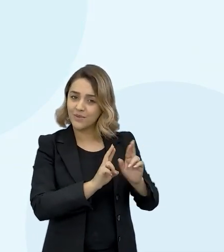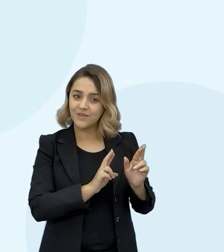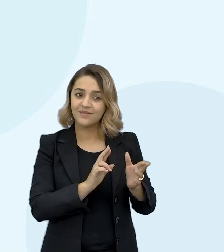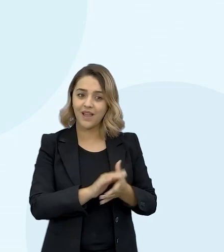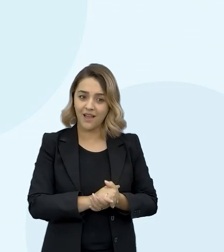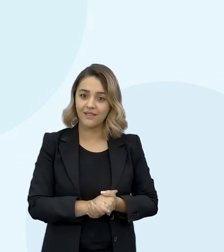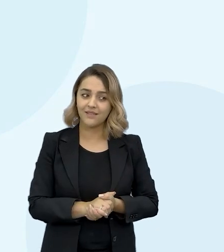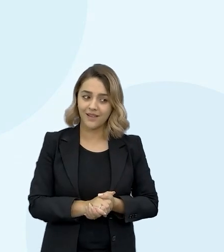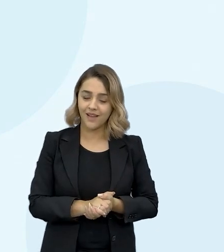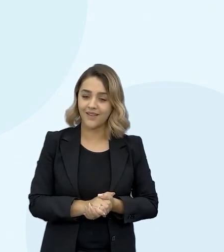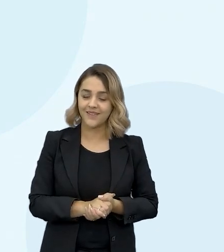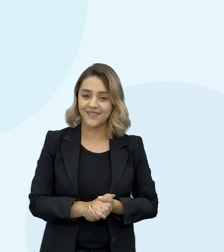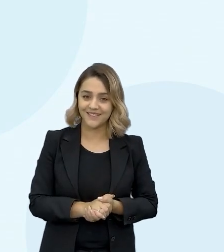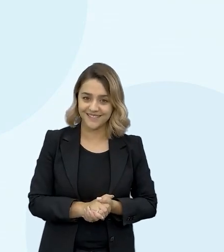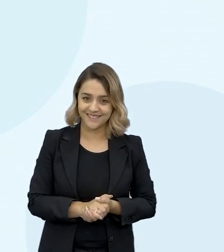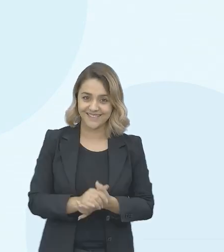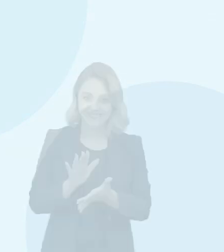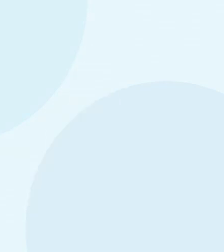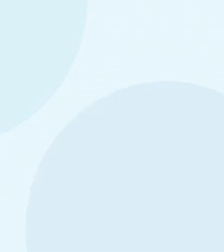minuto.